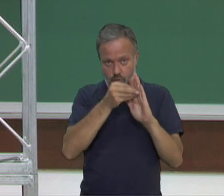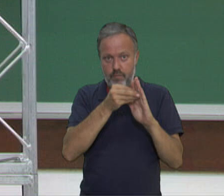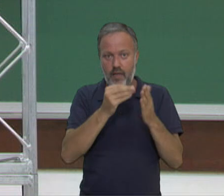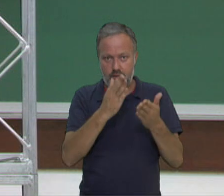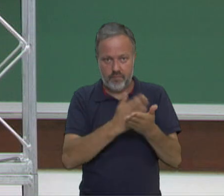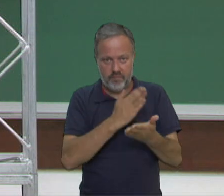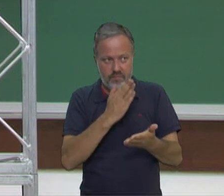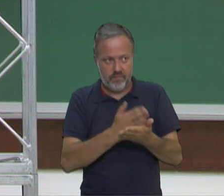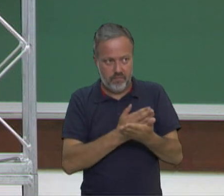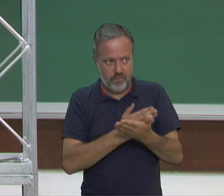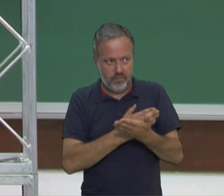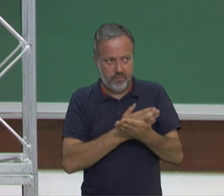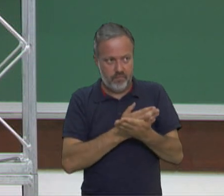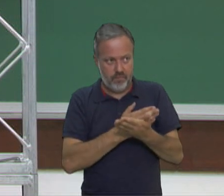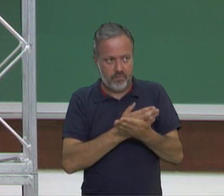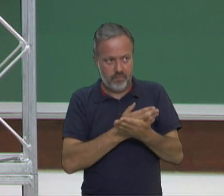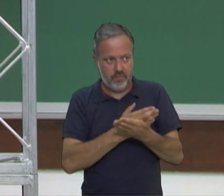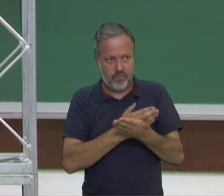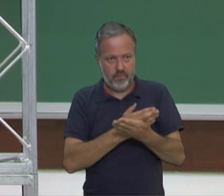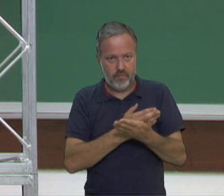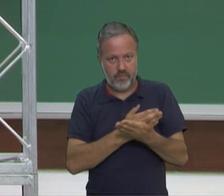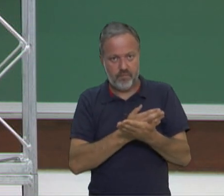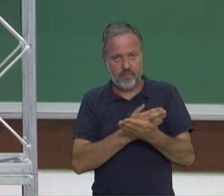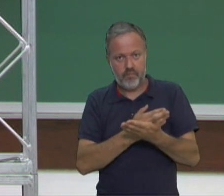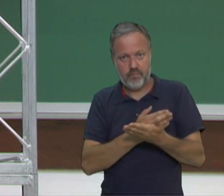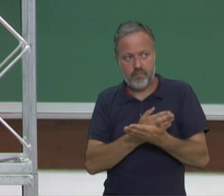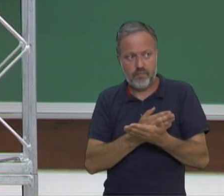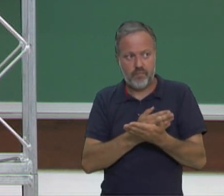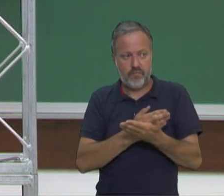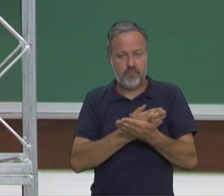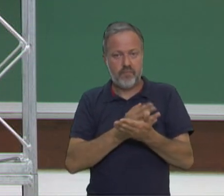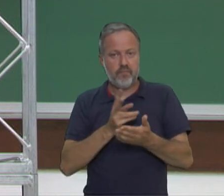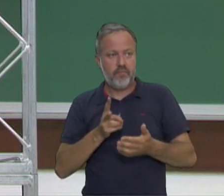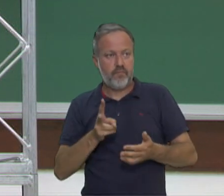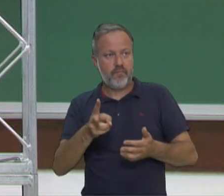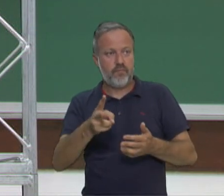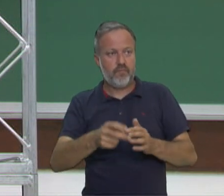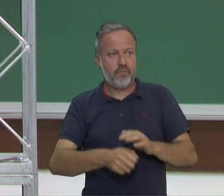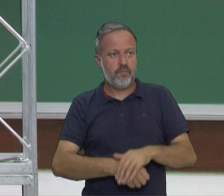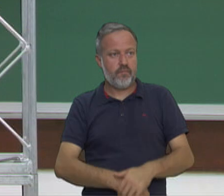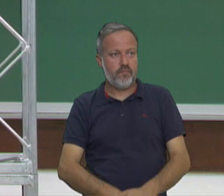né? Espero que você esteja fazendo isso. Continuando.